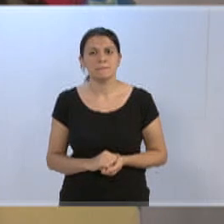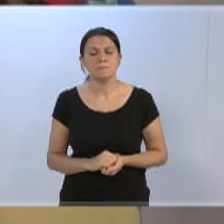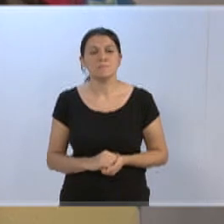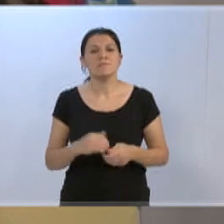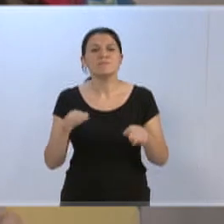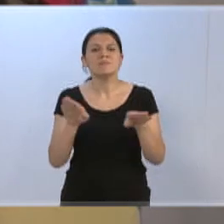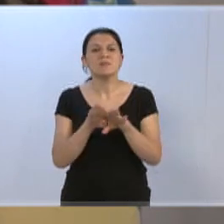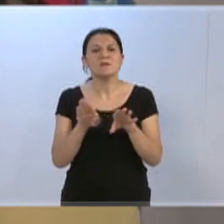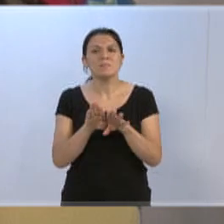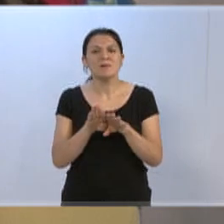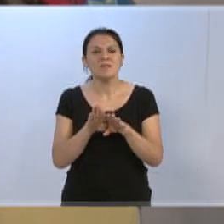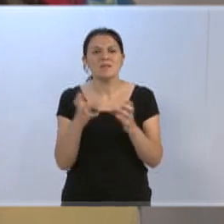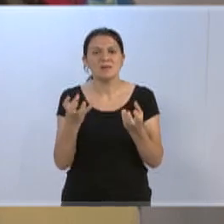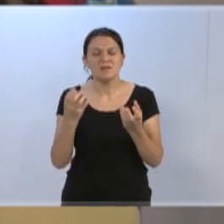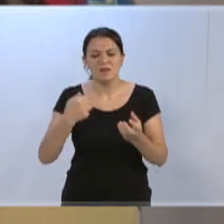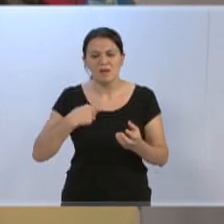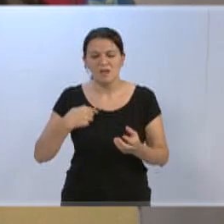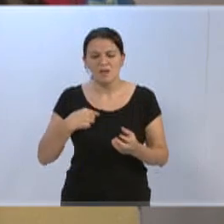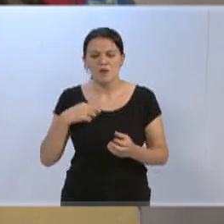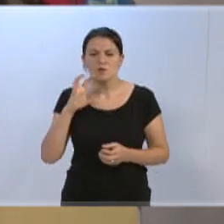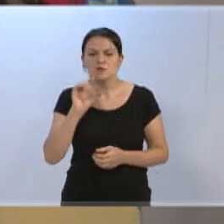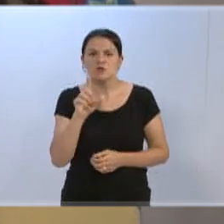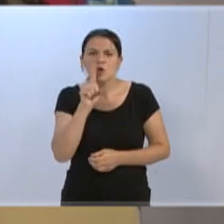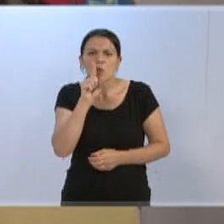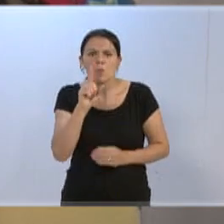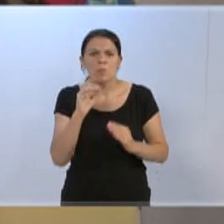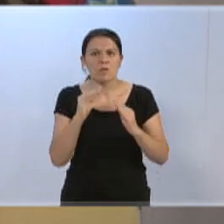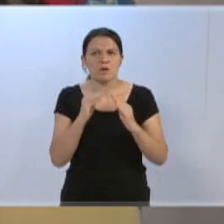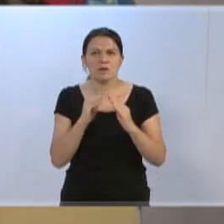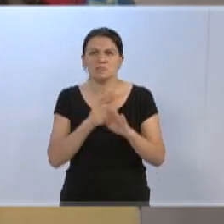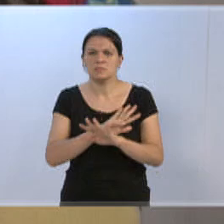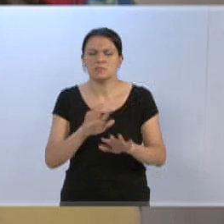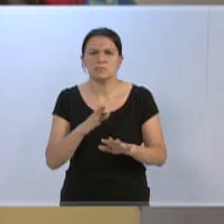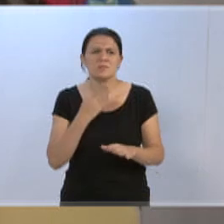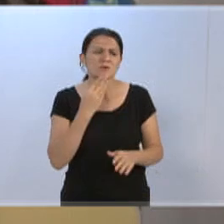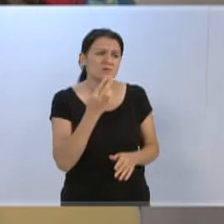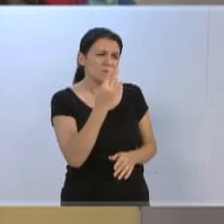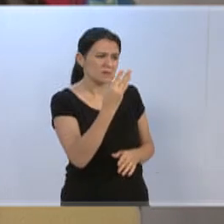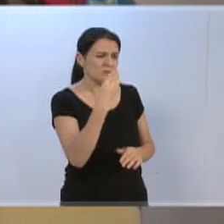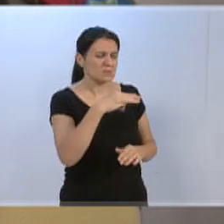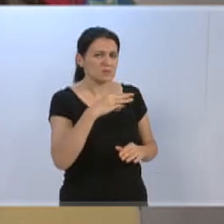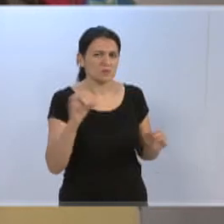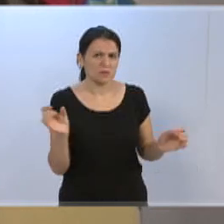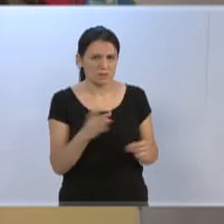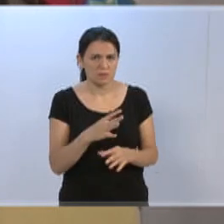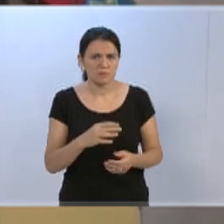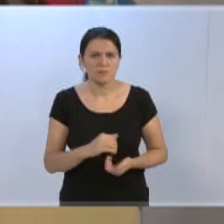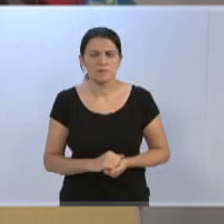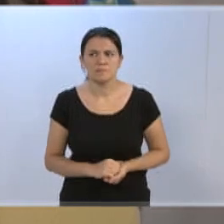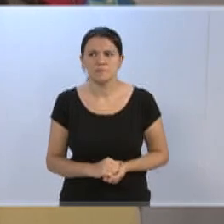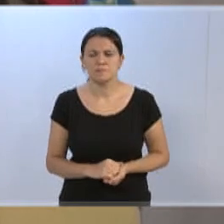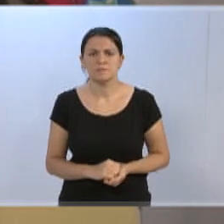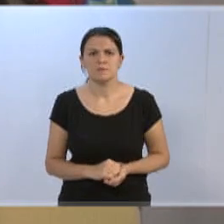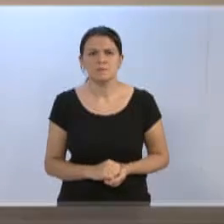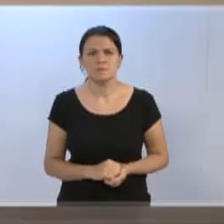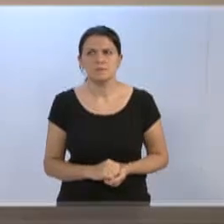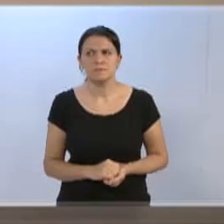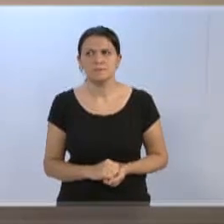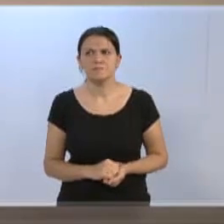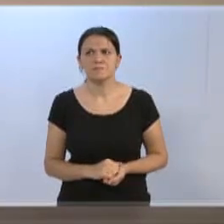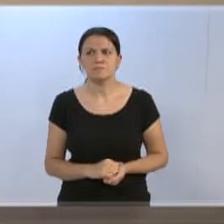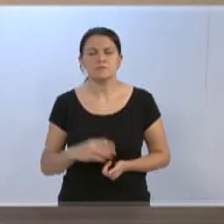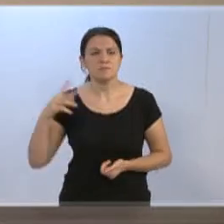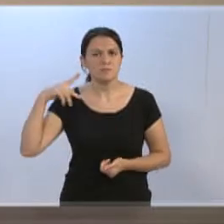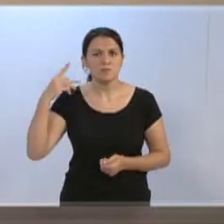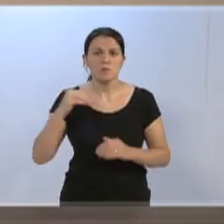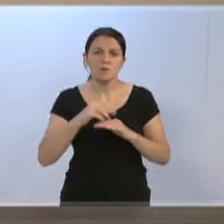queria me deixar só com um. Aí eu disse que não era possível. Me concede 3 minutos só para me encerrar, por favor, relevante do meu discurso. Vereador,